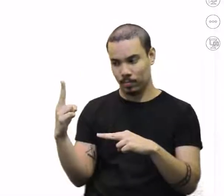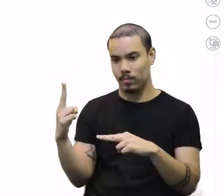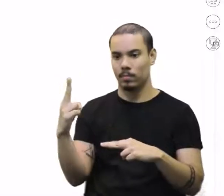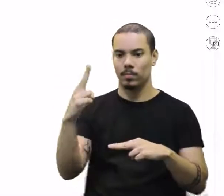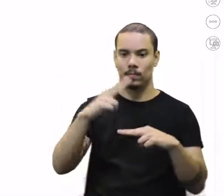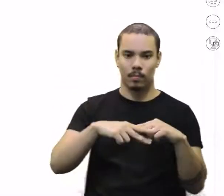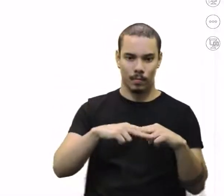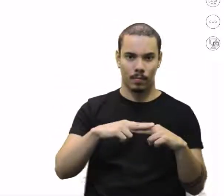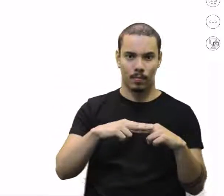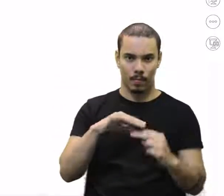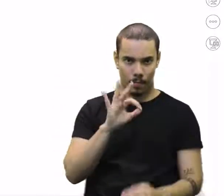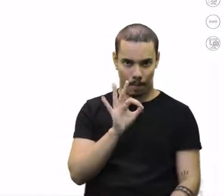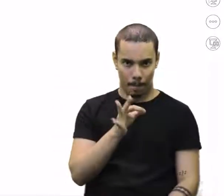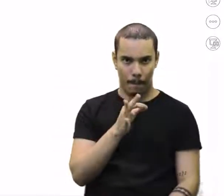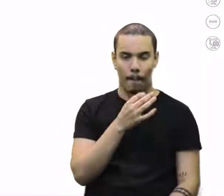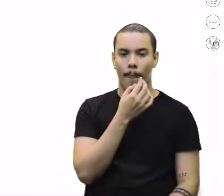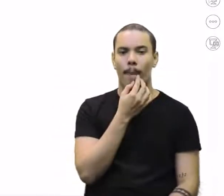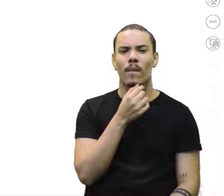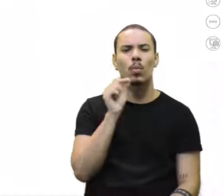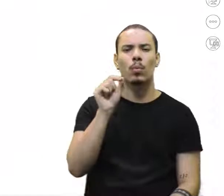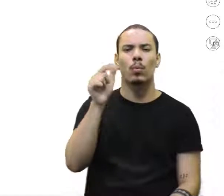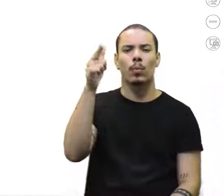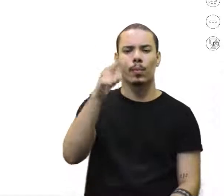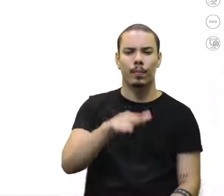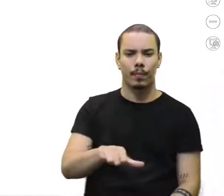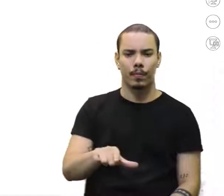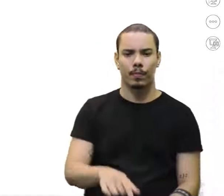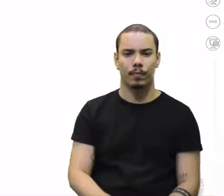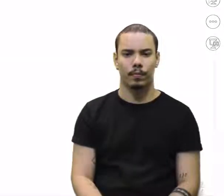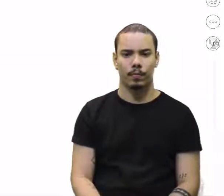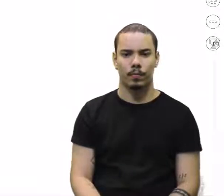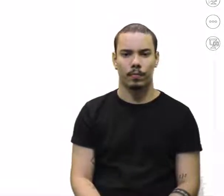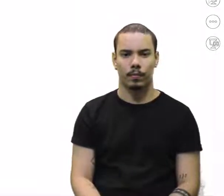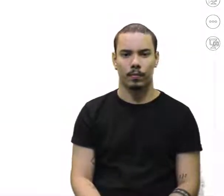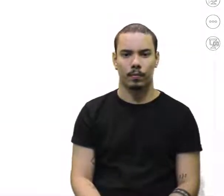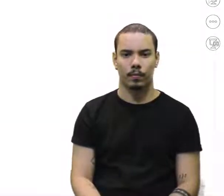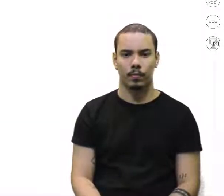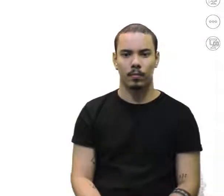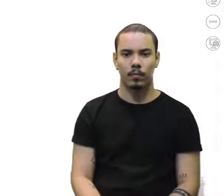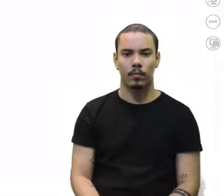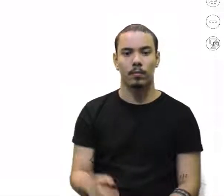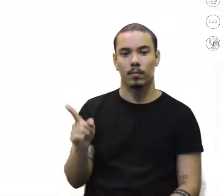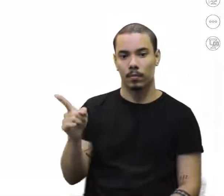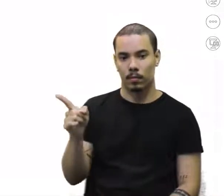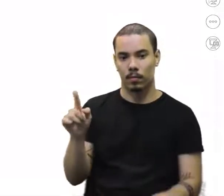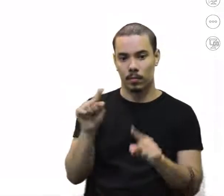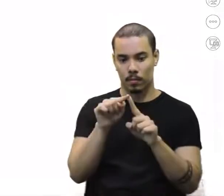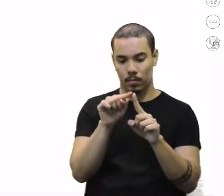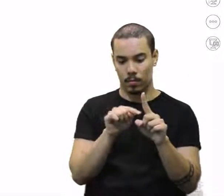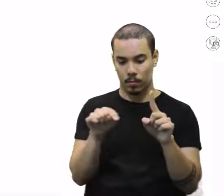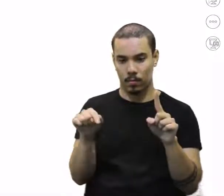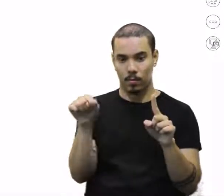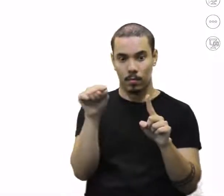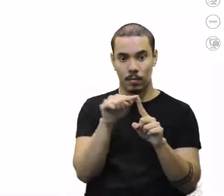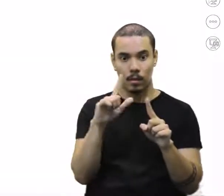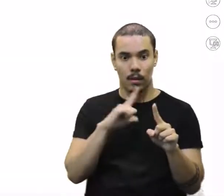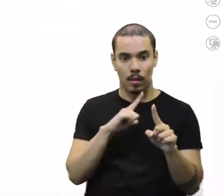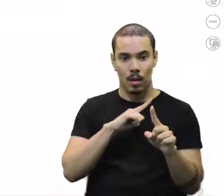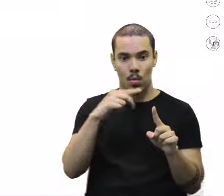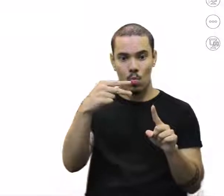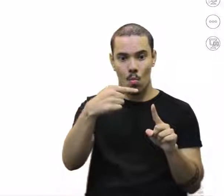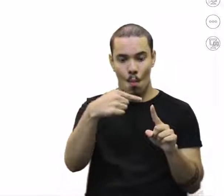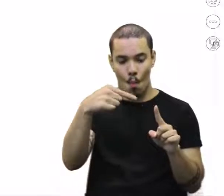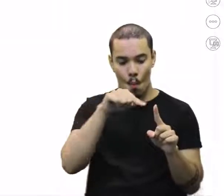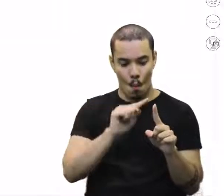quanto cadeia aberta. O que mais que a gente tem? Bom, aqui no anel aromático nós temos ligações